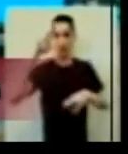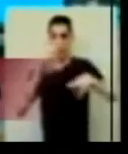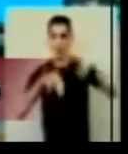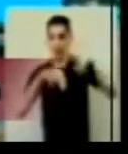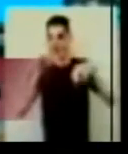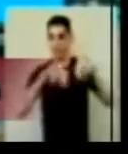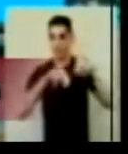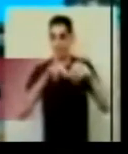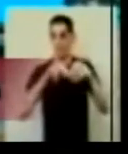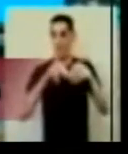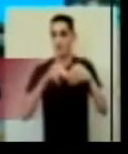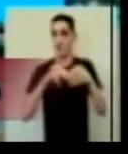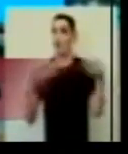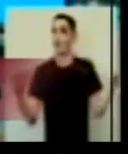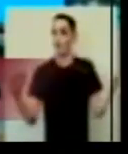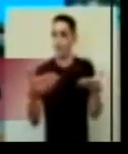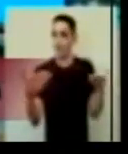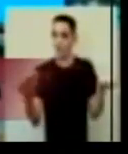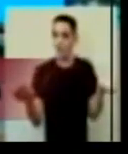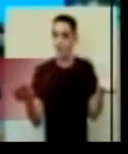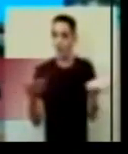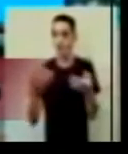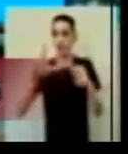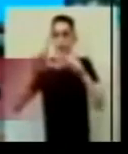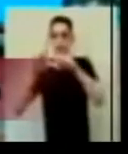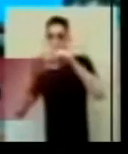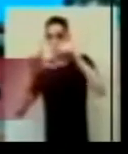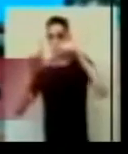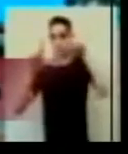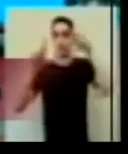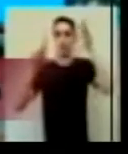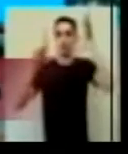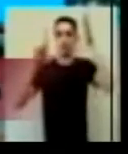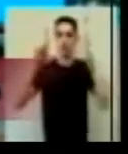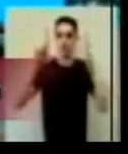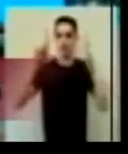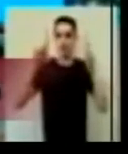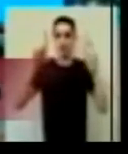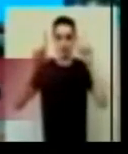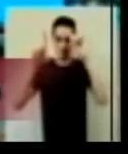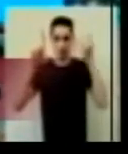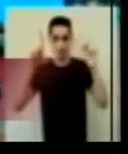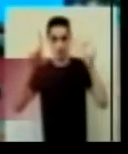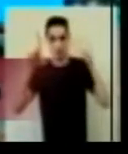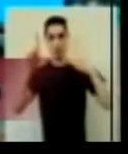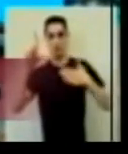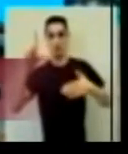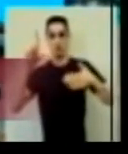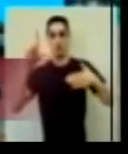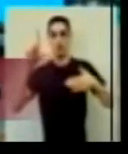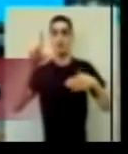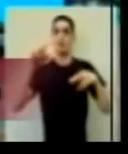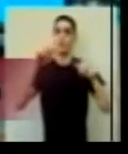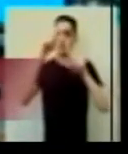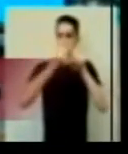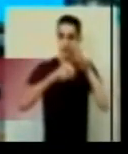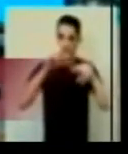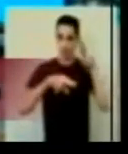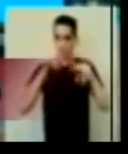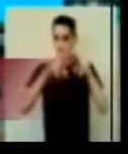Aqui a gente começa no dia 7 de junho e estamos no dia 8